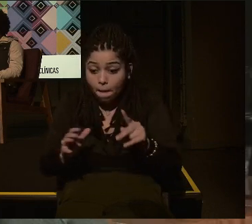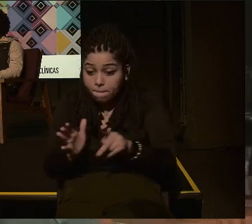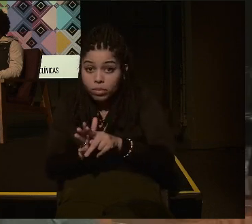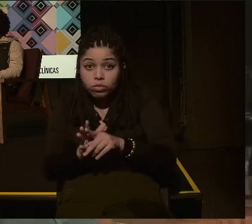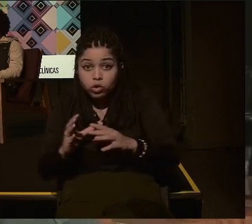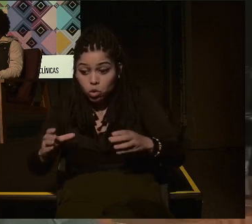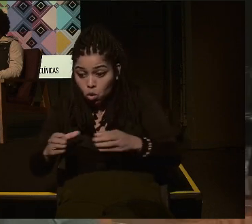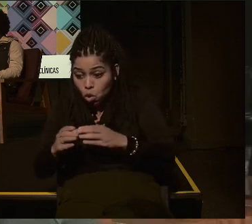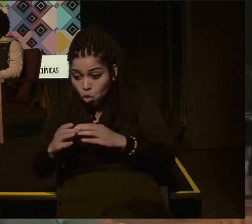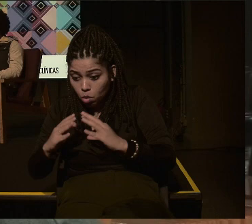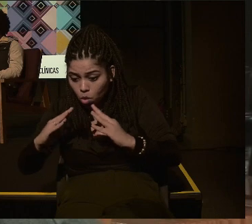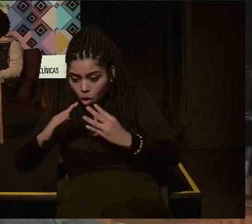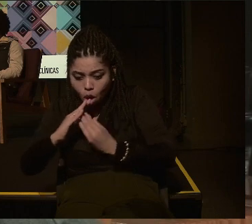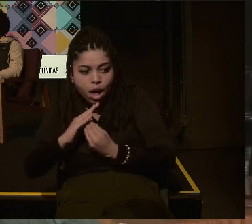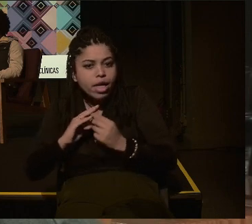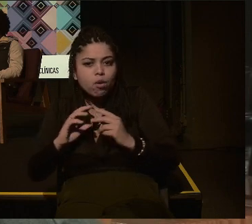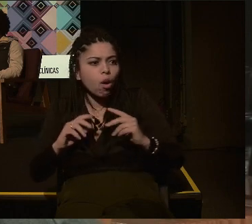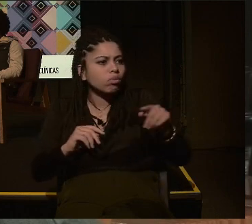reumanização.